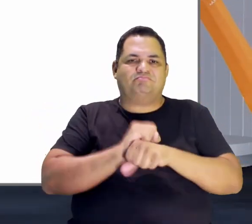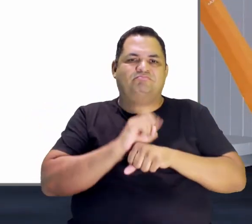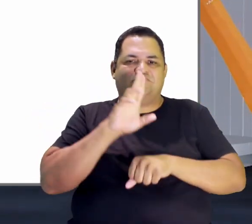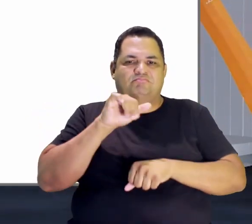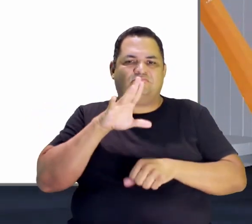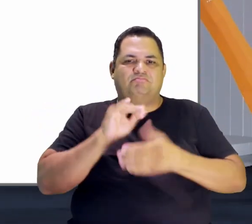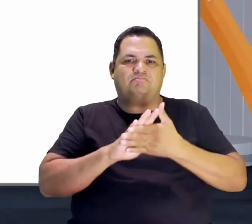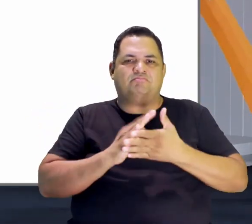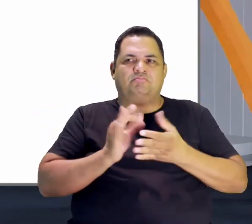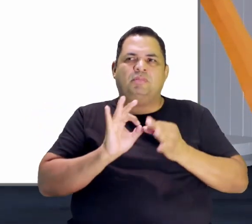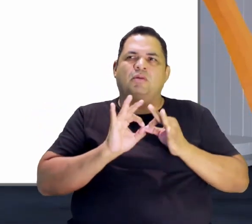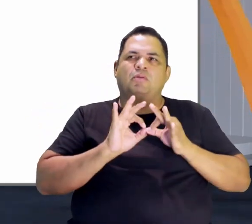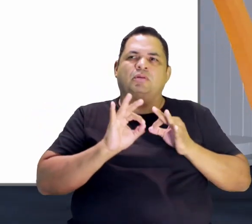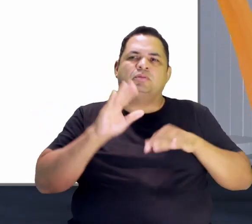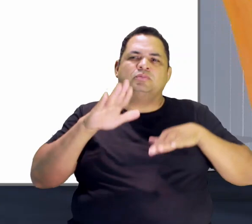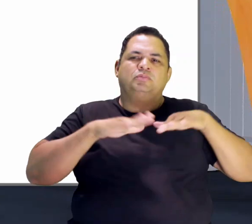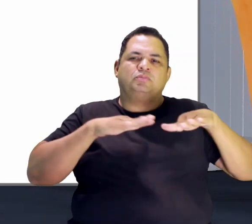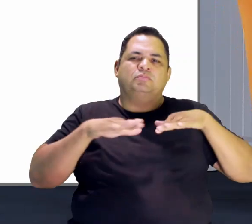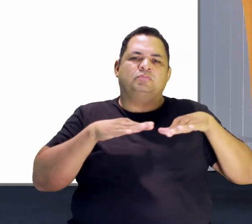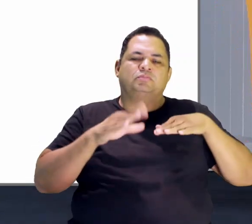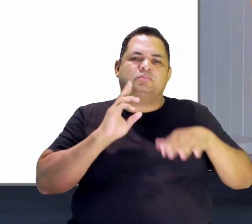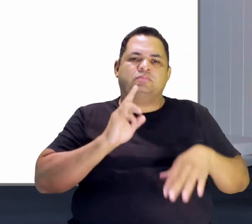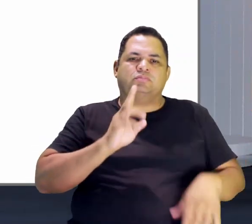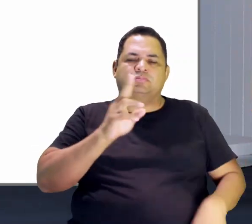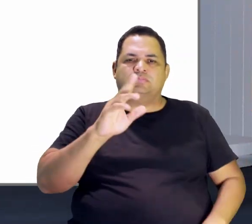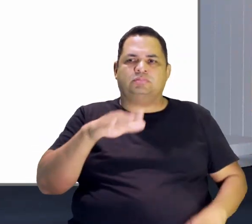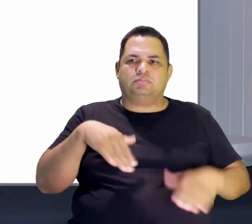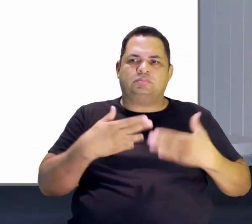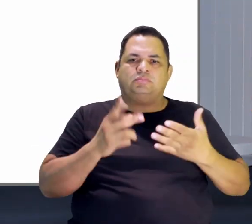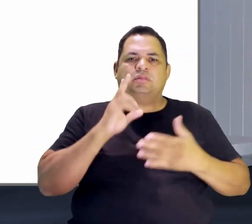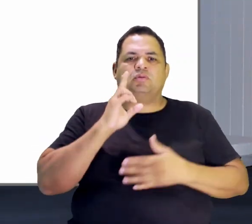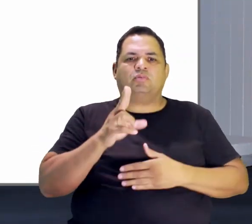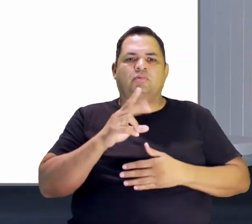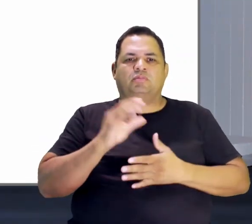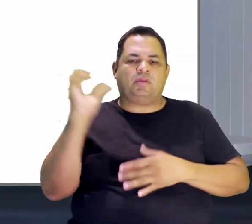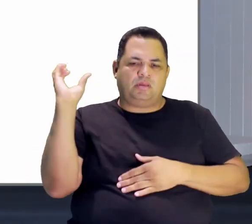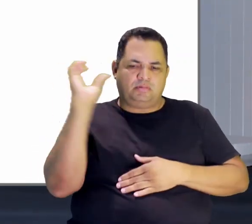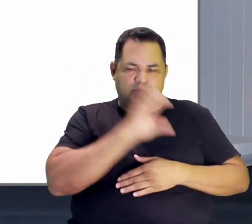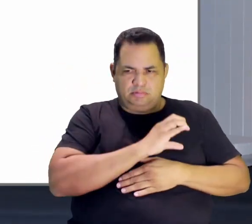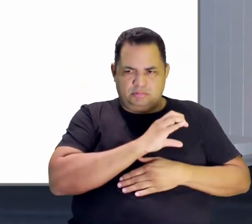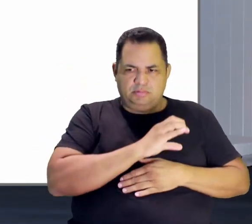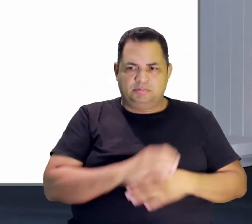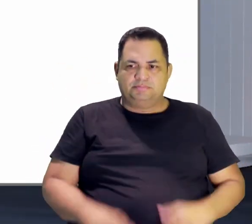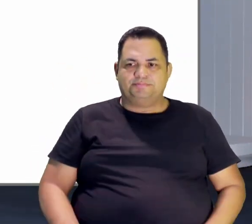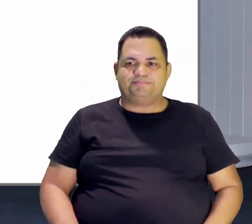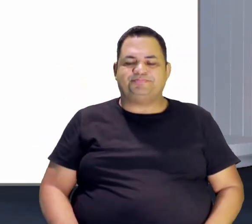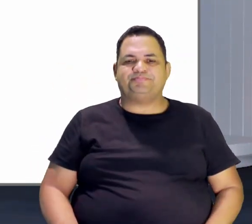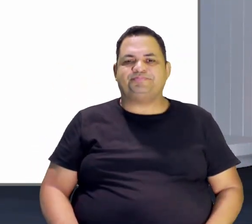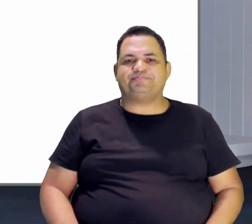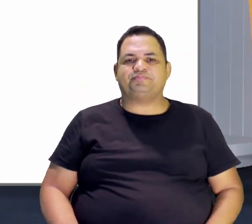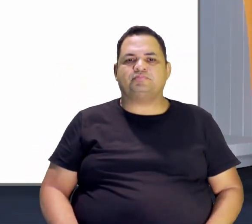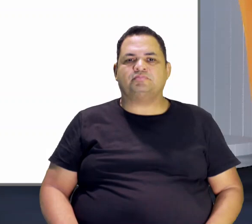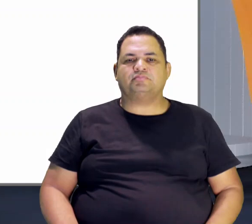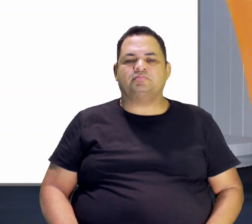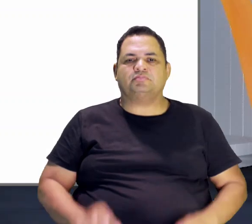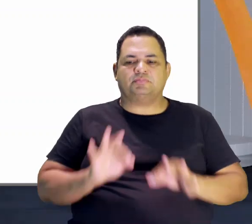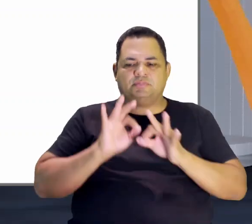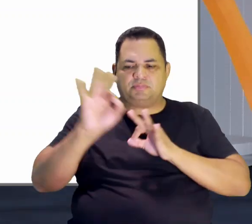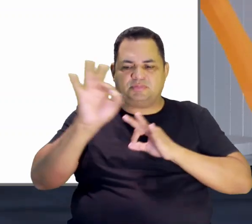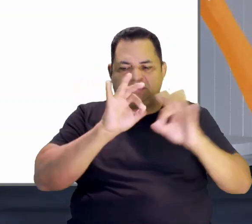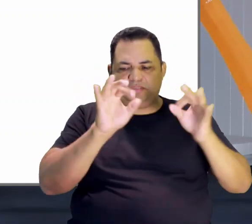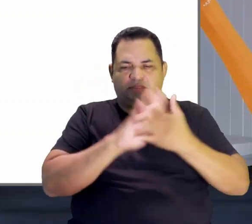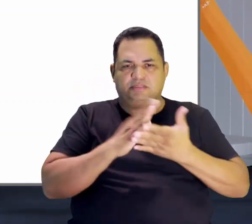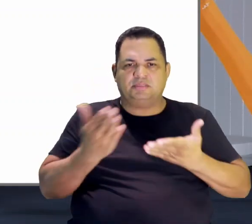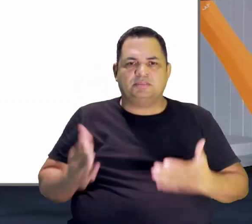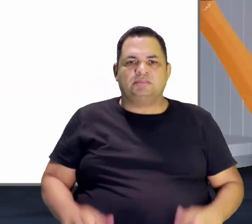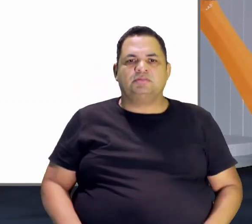mover infinitamente e vai se mover com a mesma velocidade, né? Ele chegou a medir vários